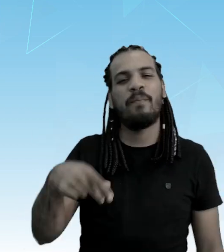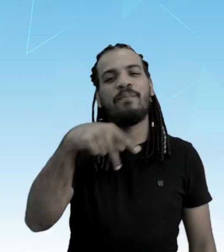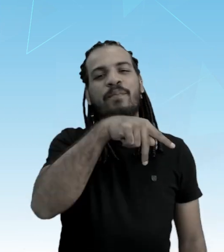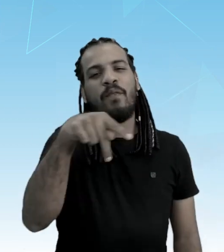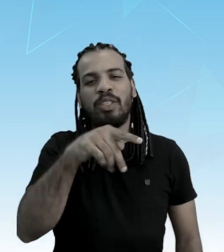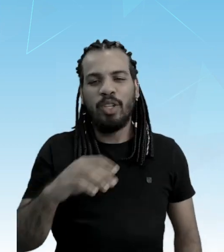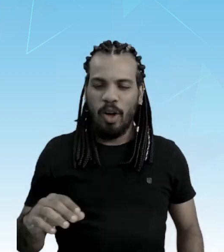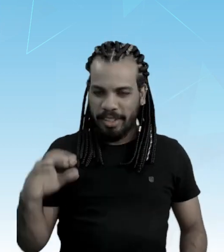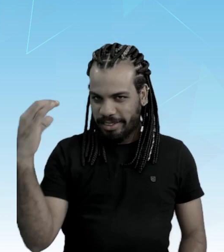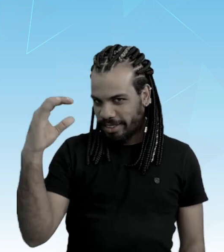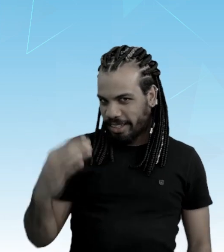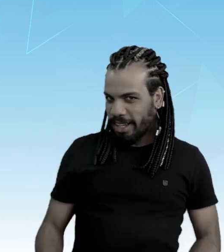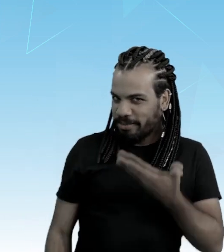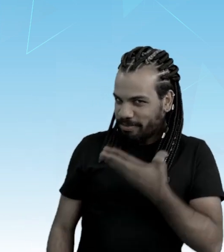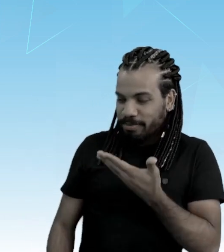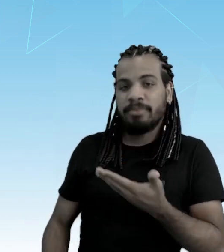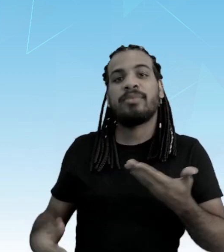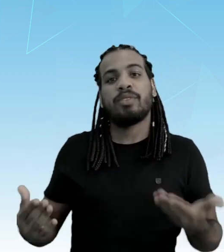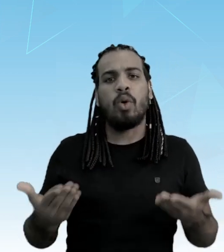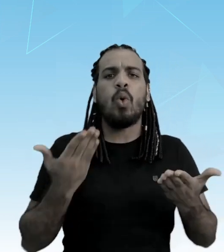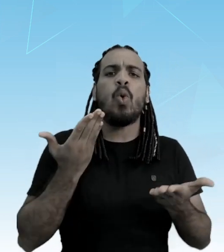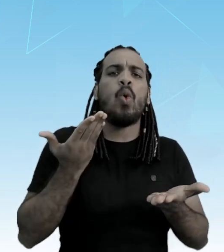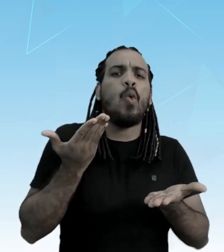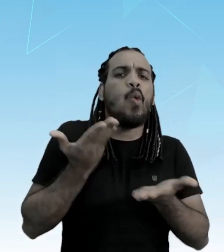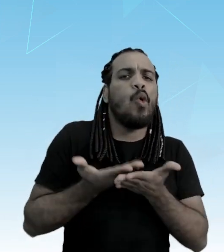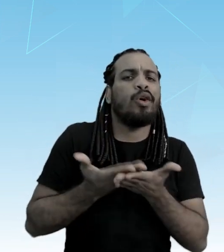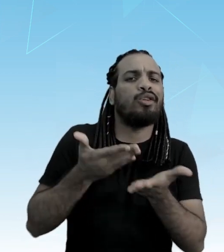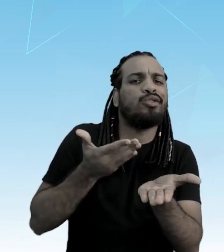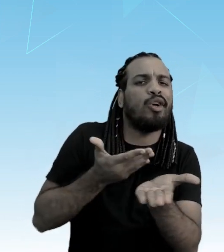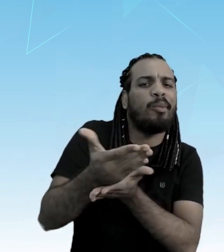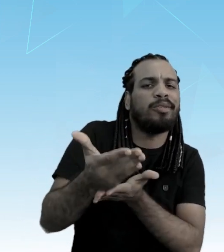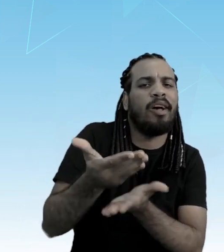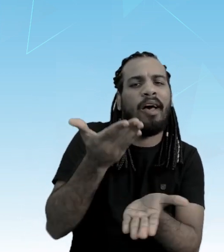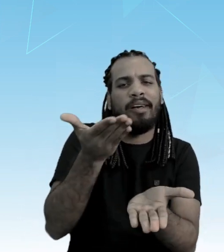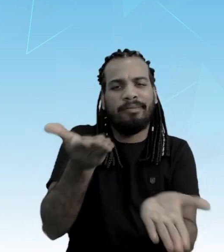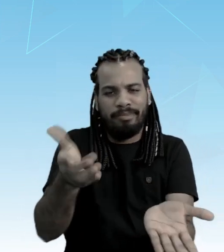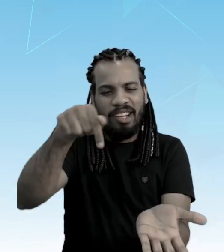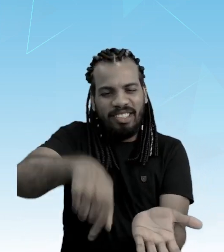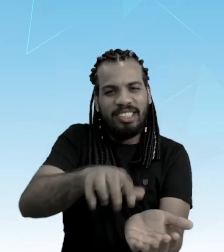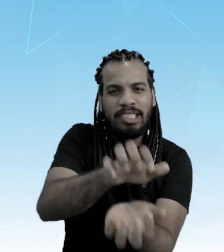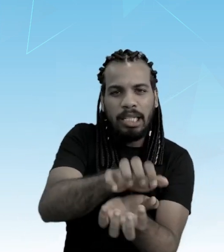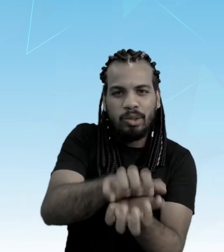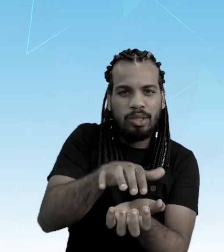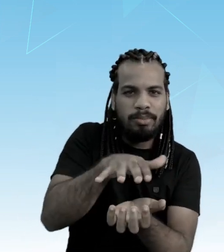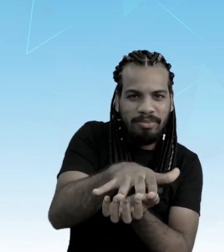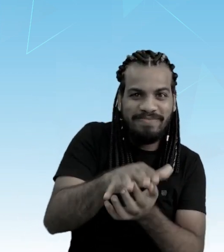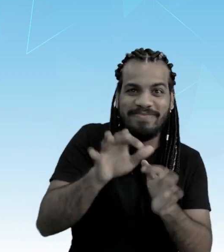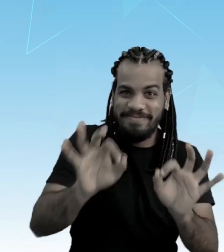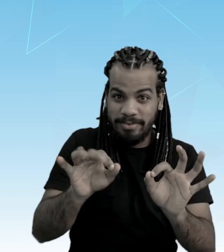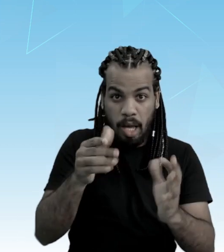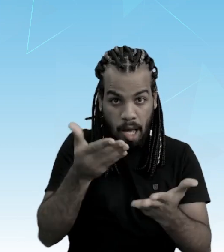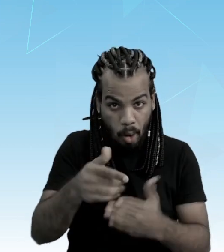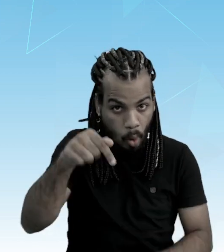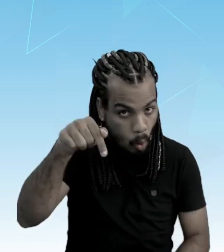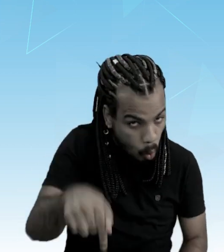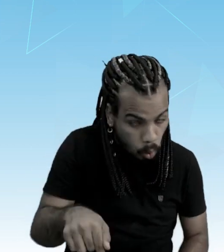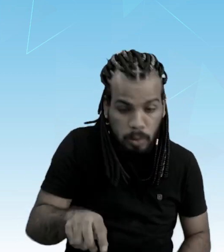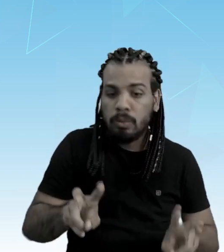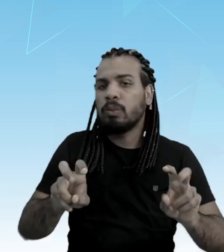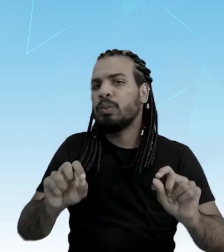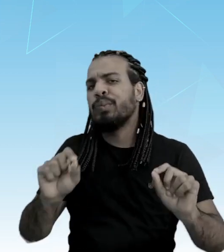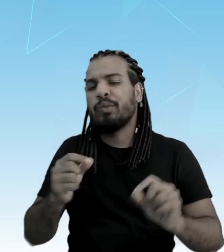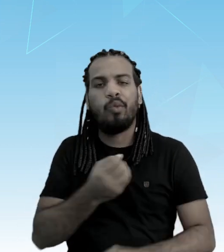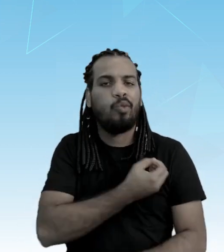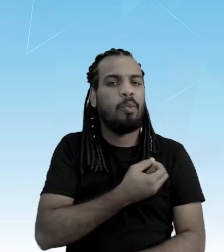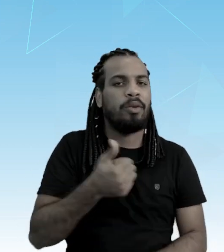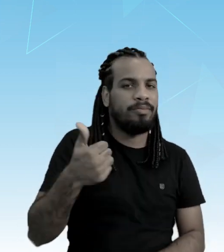de ciências e hoje nós iremos começar mais uma aula do Educa PE. A aula de hoje é a de número